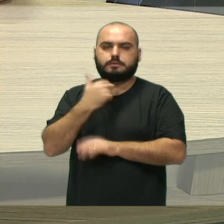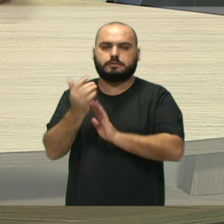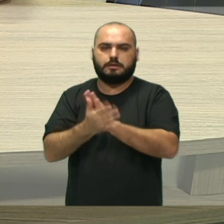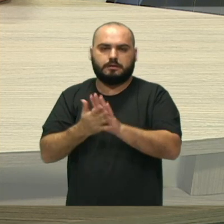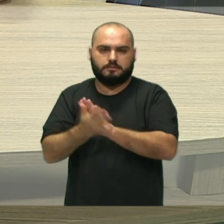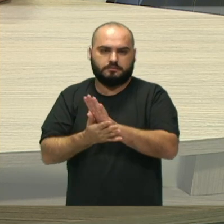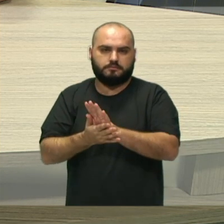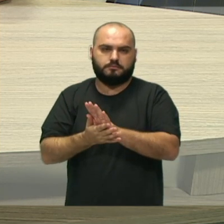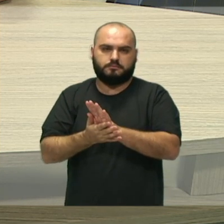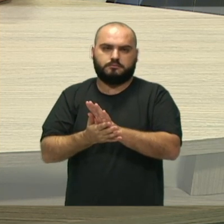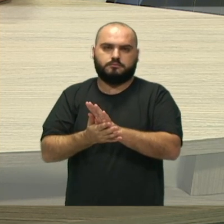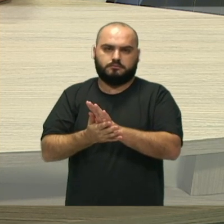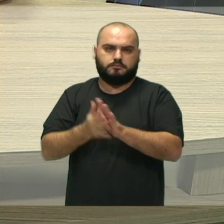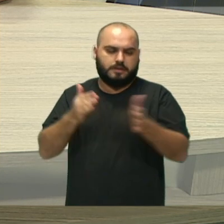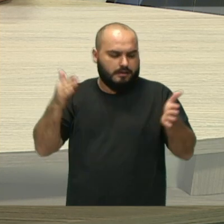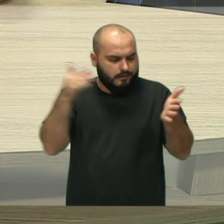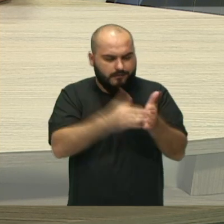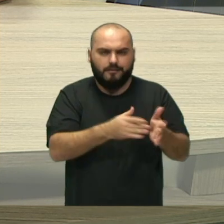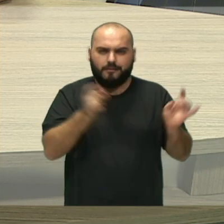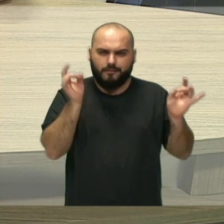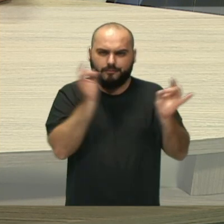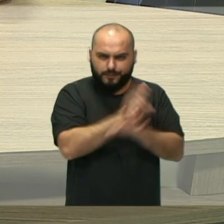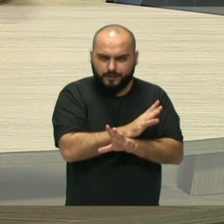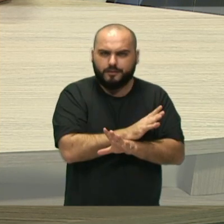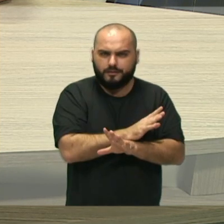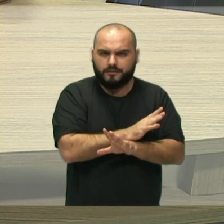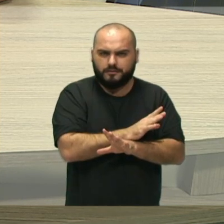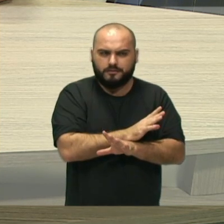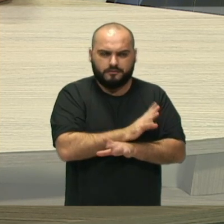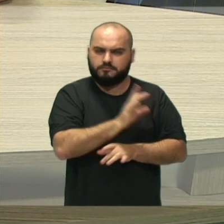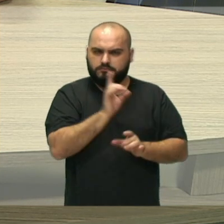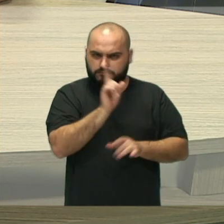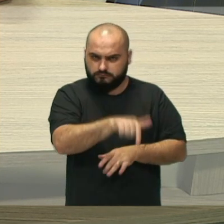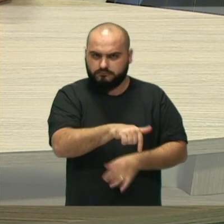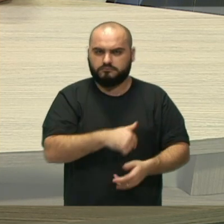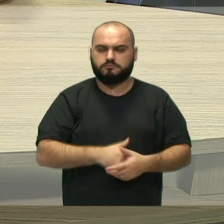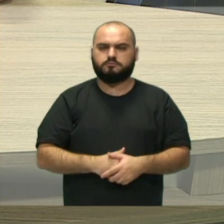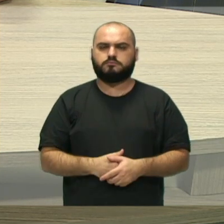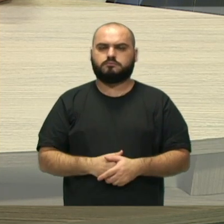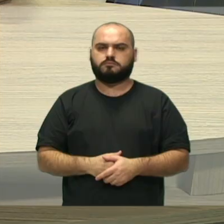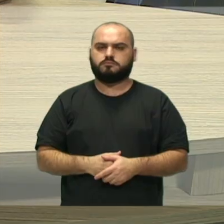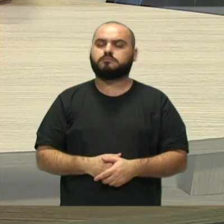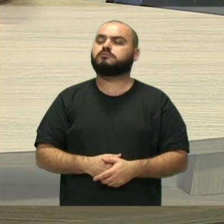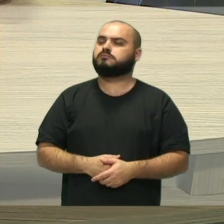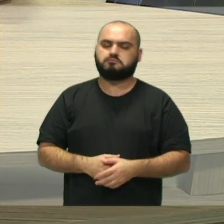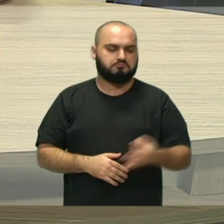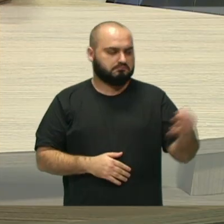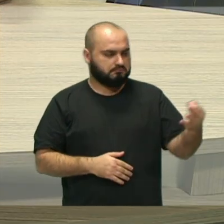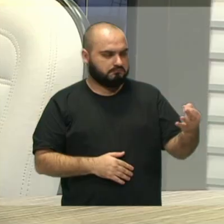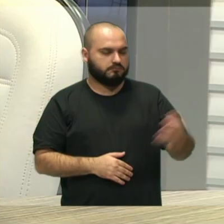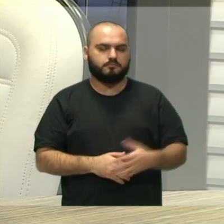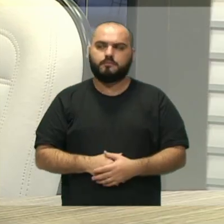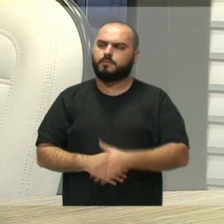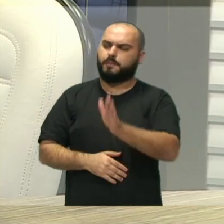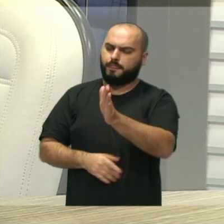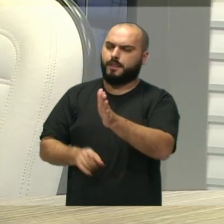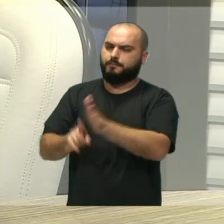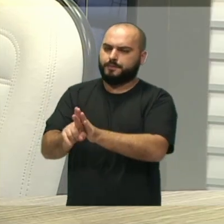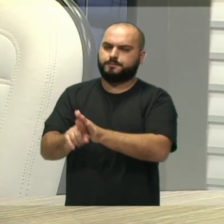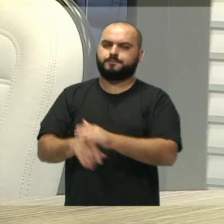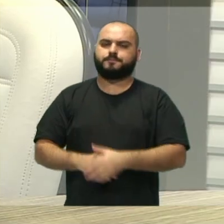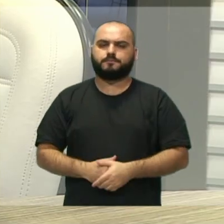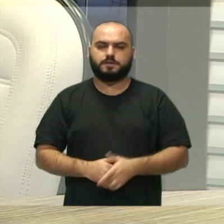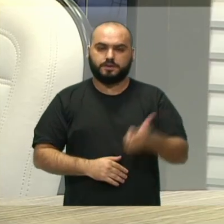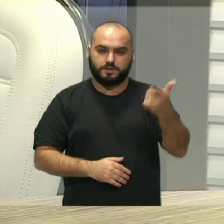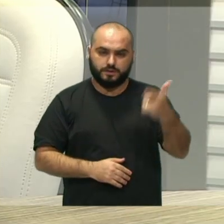e estigmatizar mesmo, né? Desestigmatizar isso. Exatamente. Doutor, e assim, agora